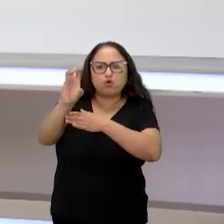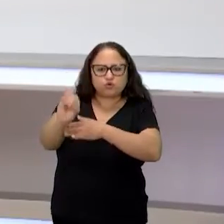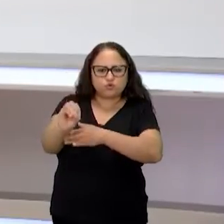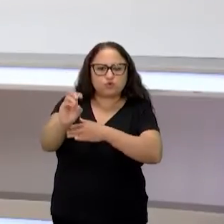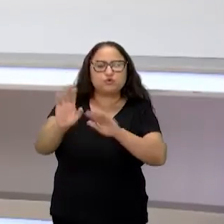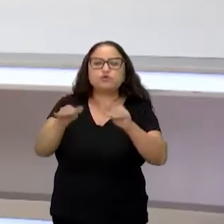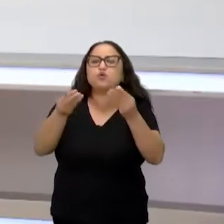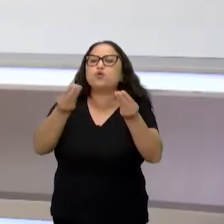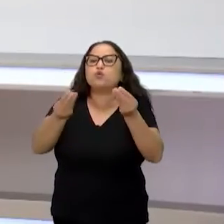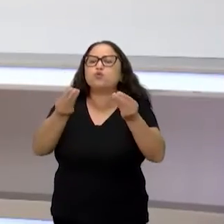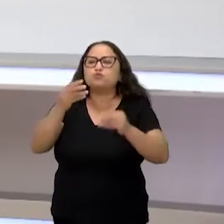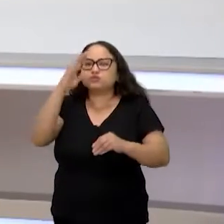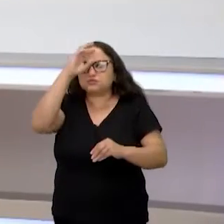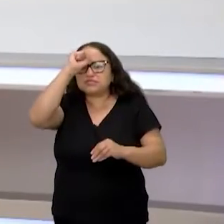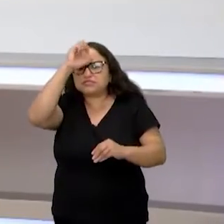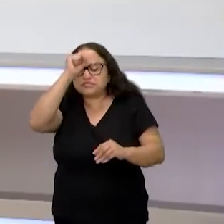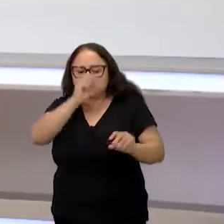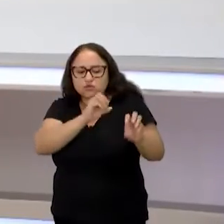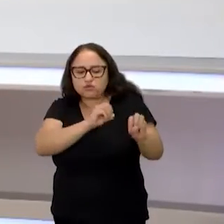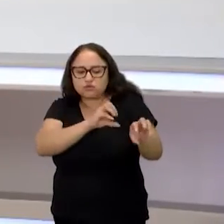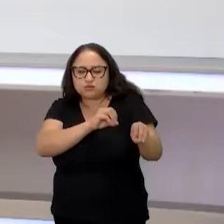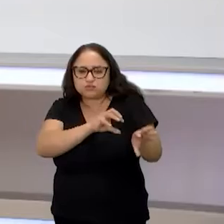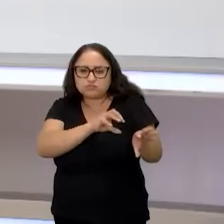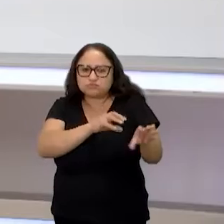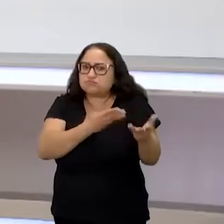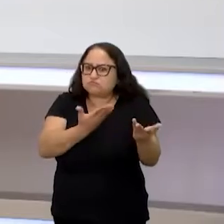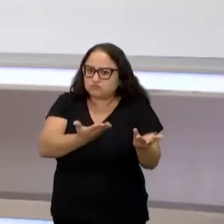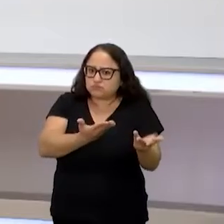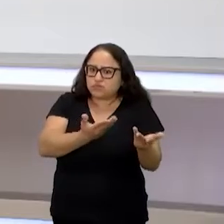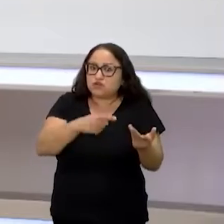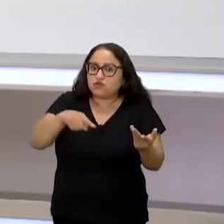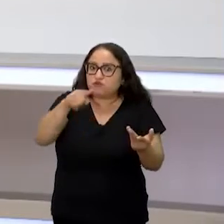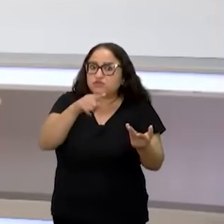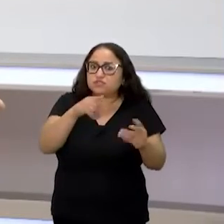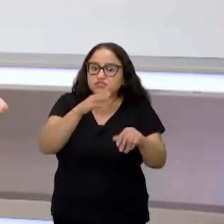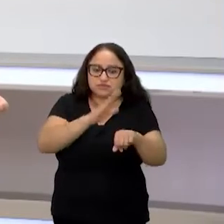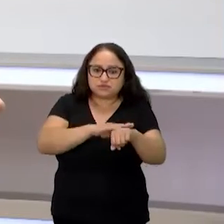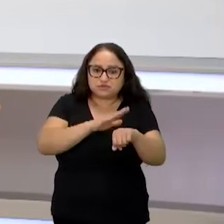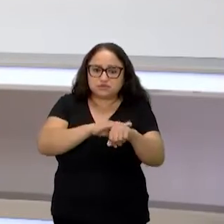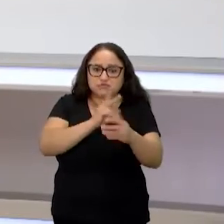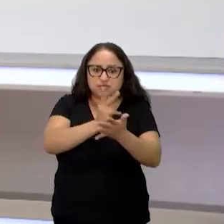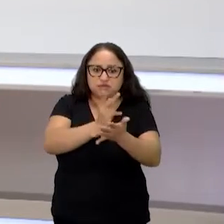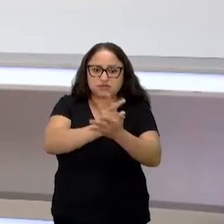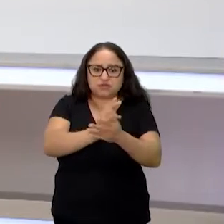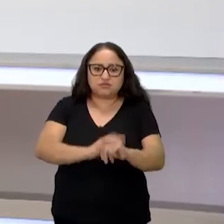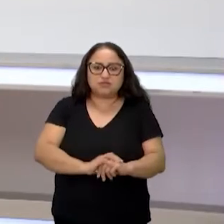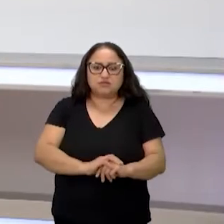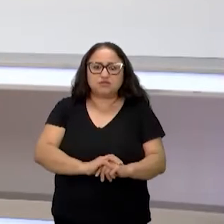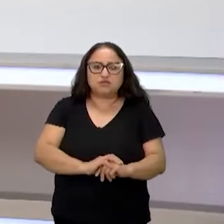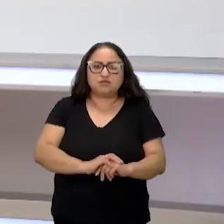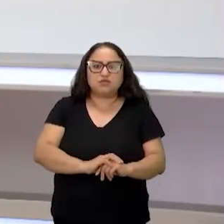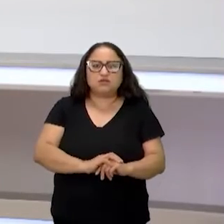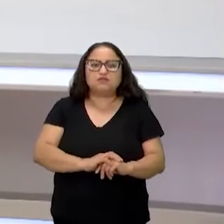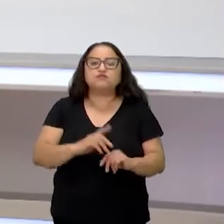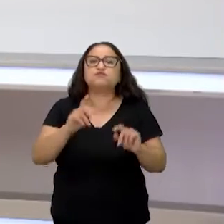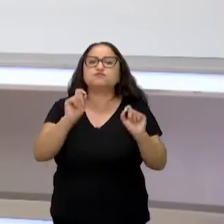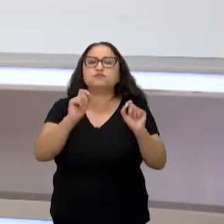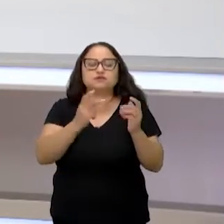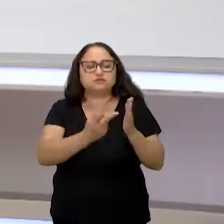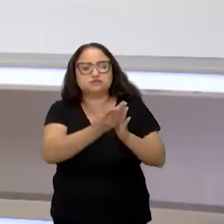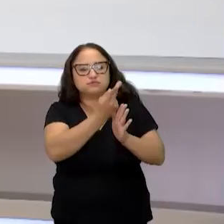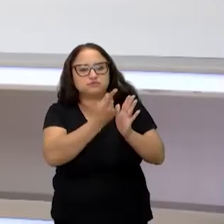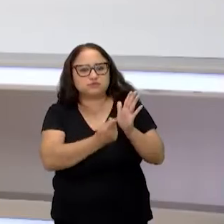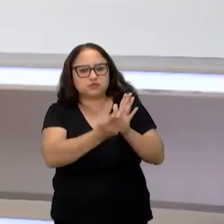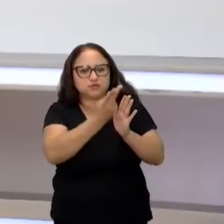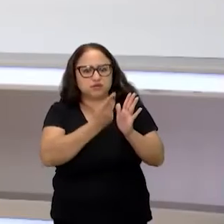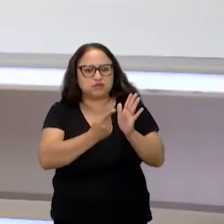de ensino-aprendizagem, por exemplo, né, o diário de bordo de vocês, que vocês fazem com o professor de educação artística de vocês, né, o professor